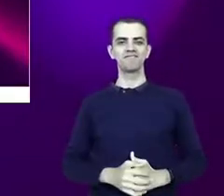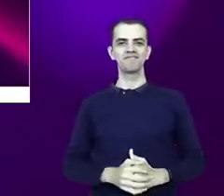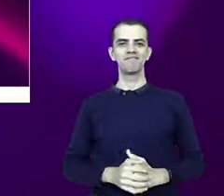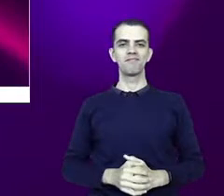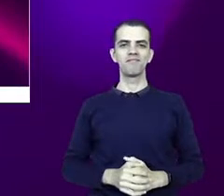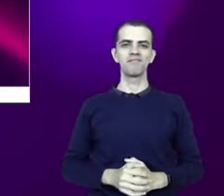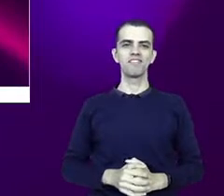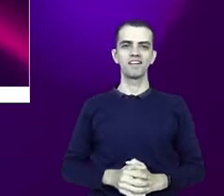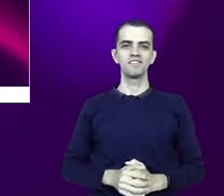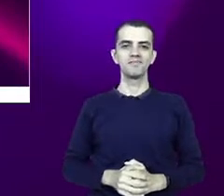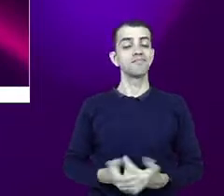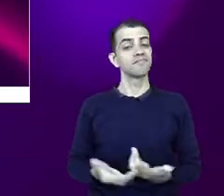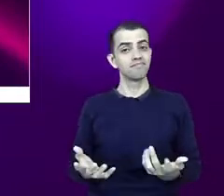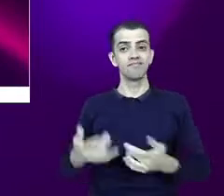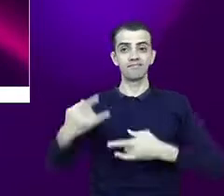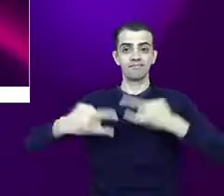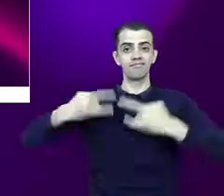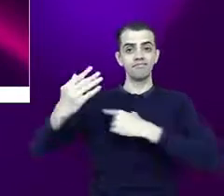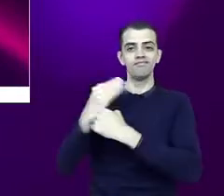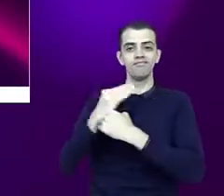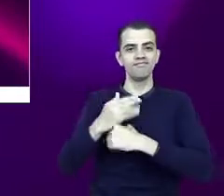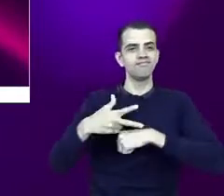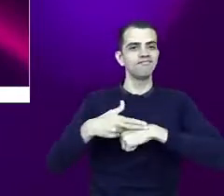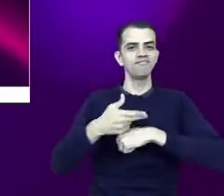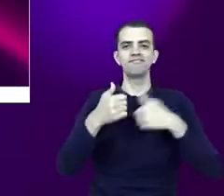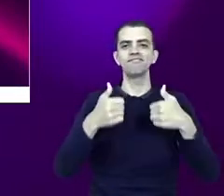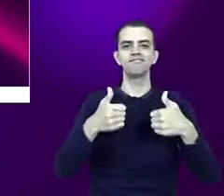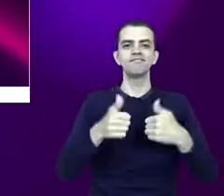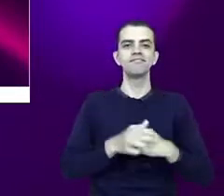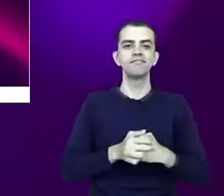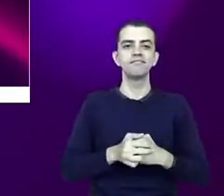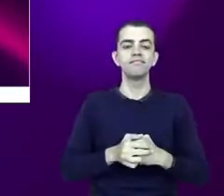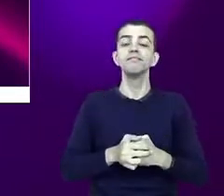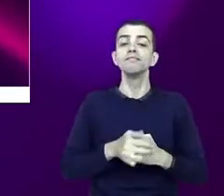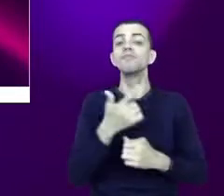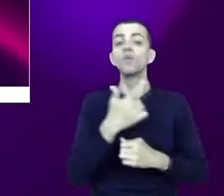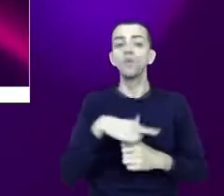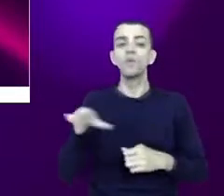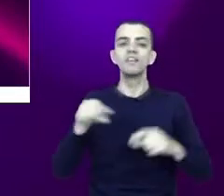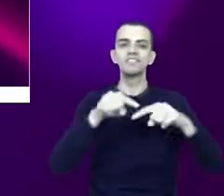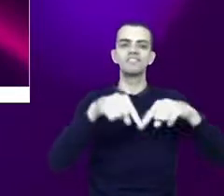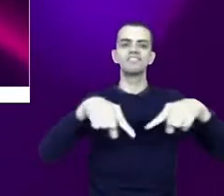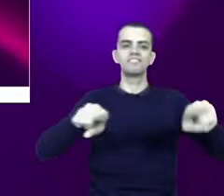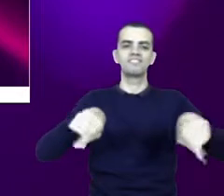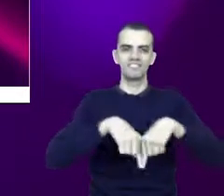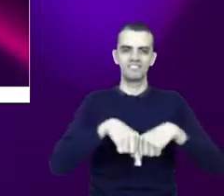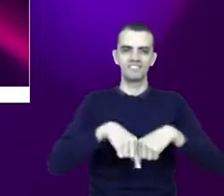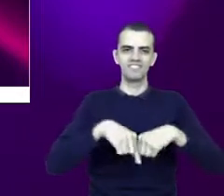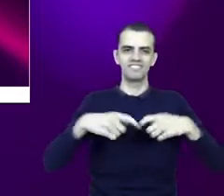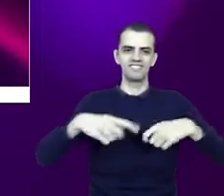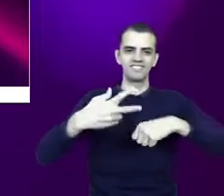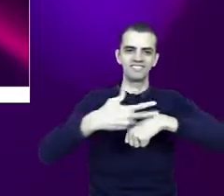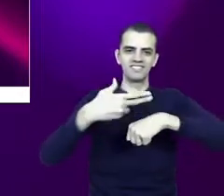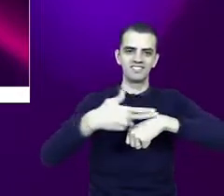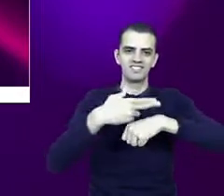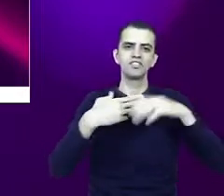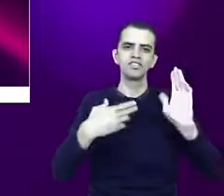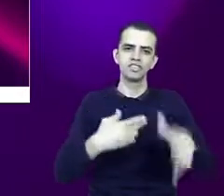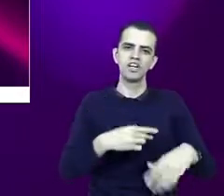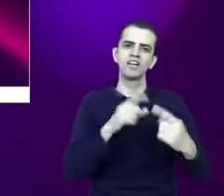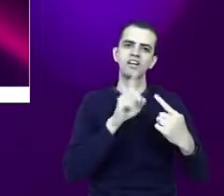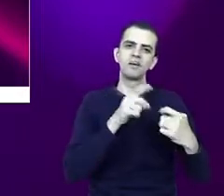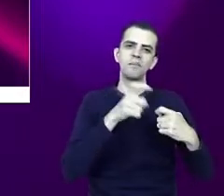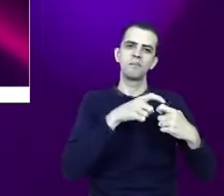vida. Outra coisa, a sala cirúrgica. Eu sou treinado pelo Dr. Edmilson Takato e sou treinado pelo Dr. Oswaldo, que tem uma